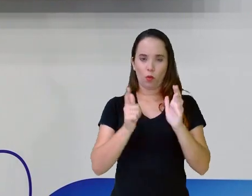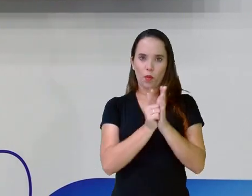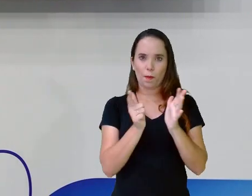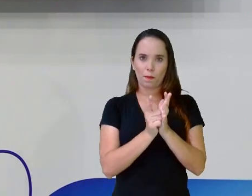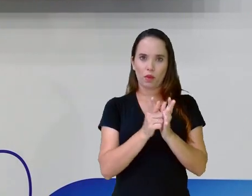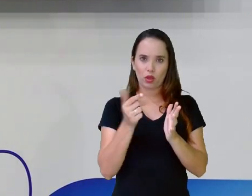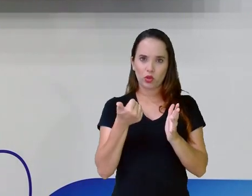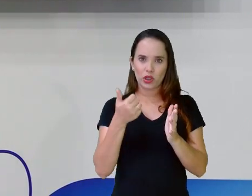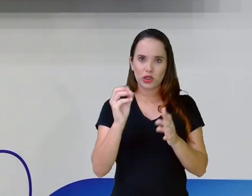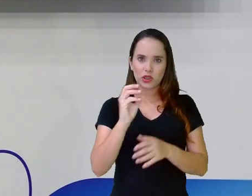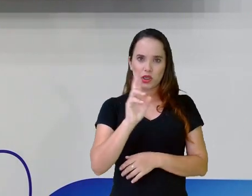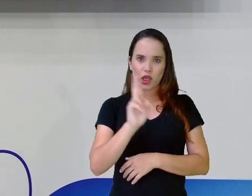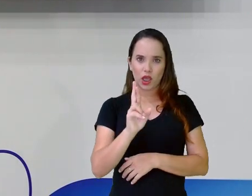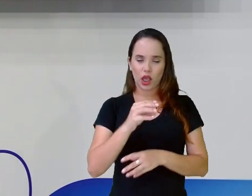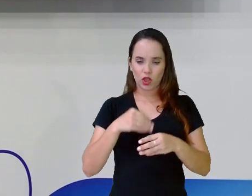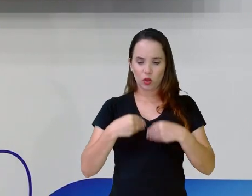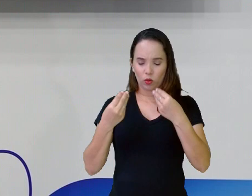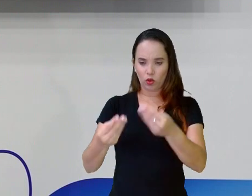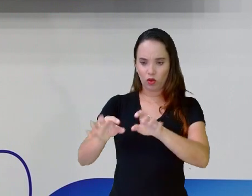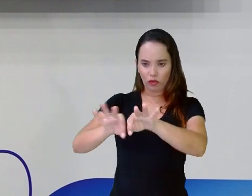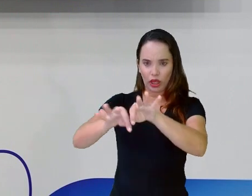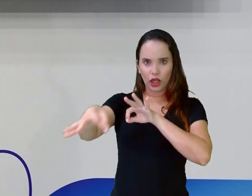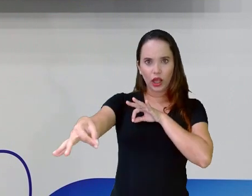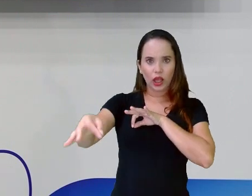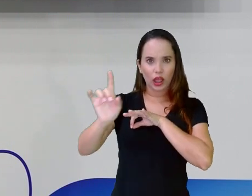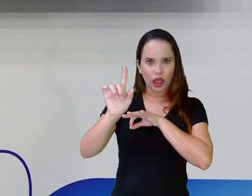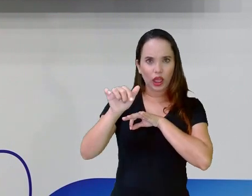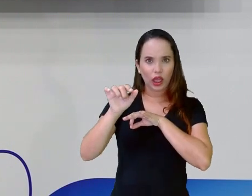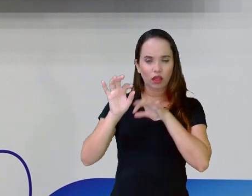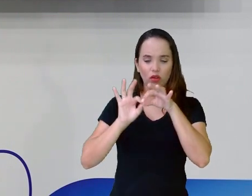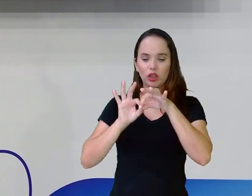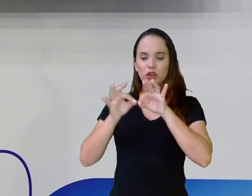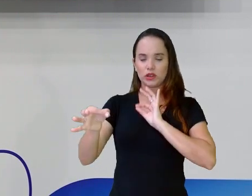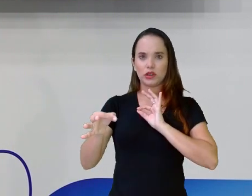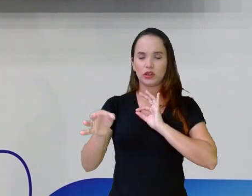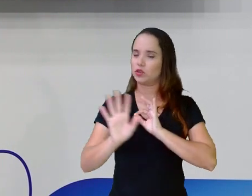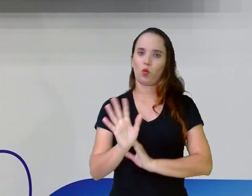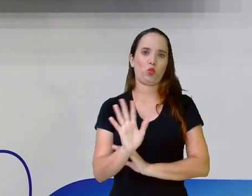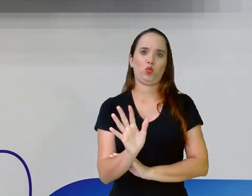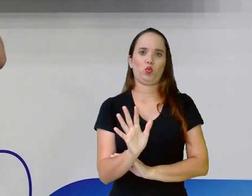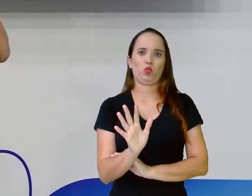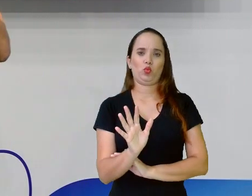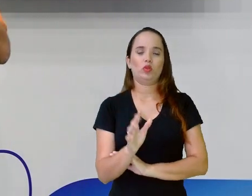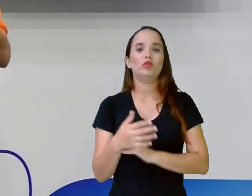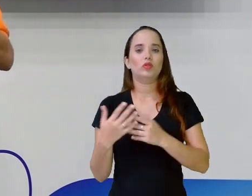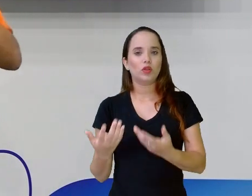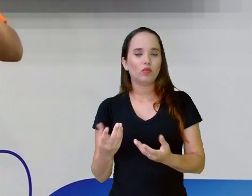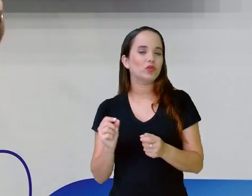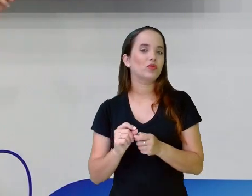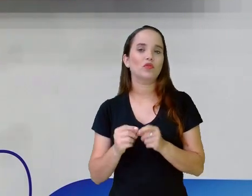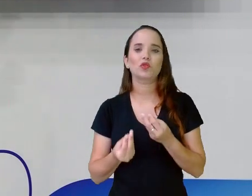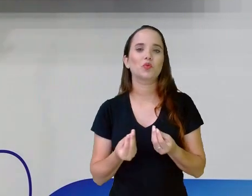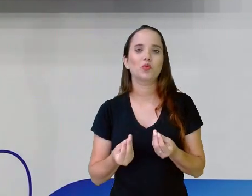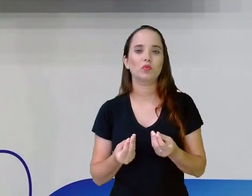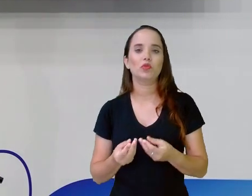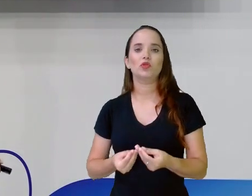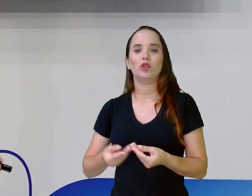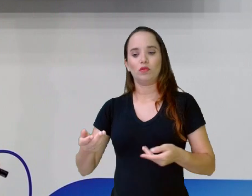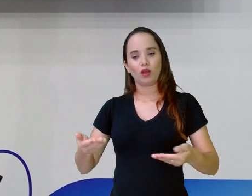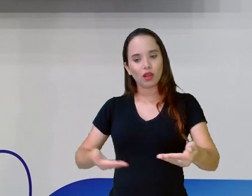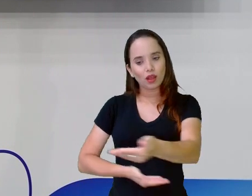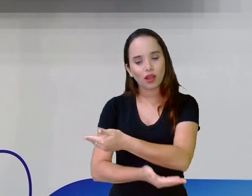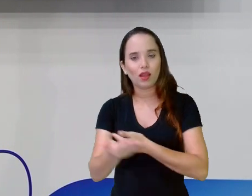87? De jeito nenhum. E o que é que a gente faz? Isso mesmo, a gente troca. Eu vou